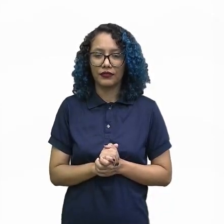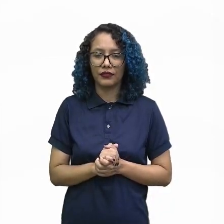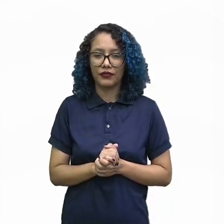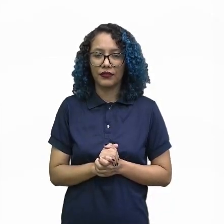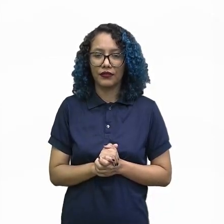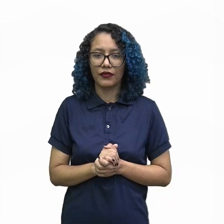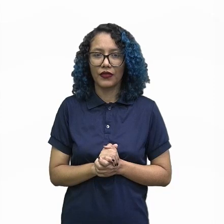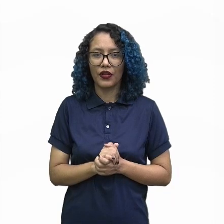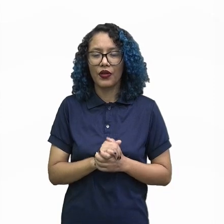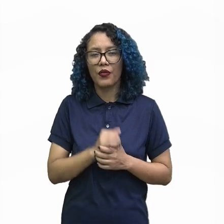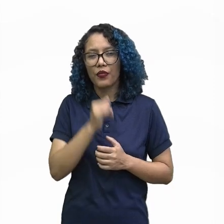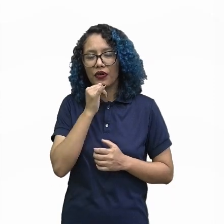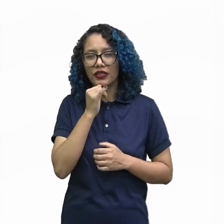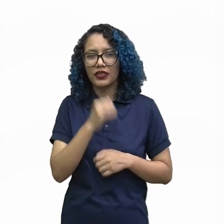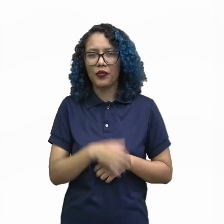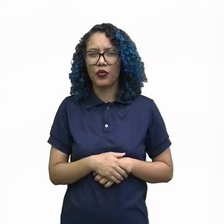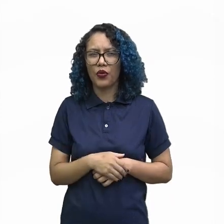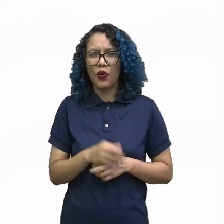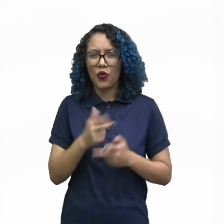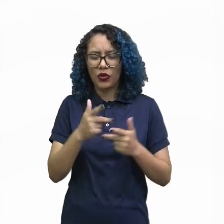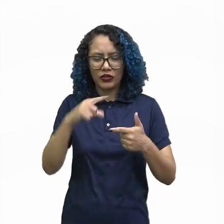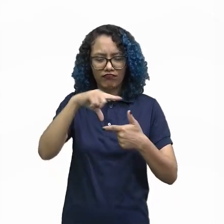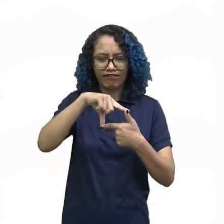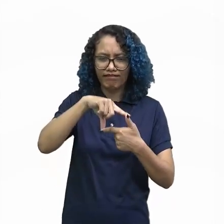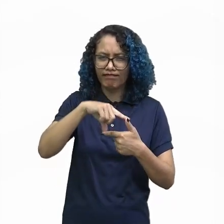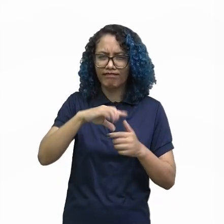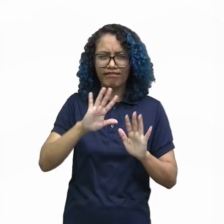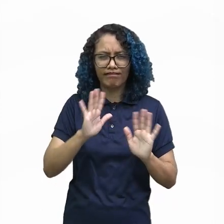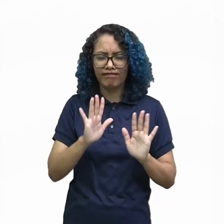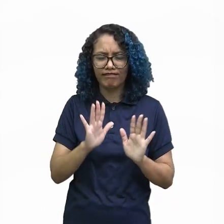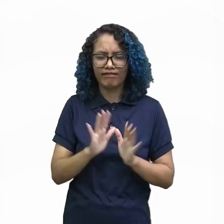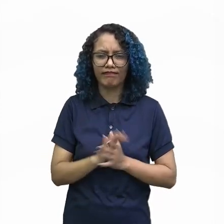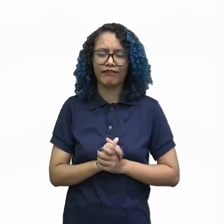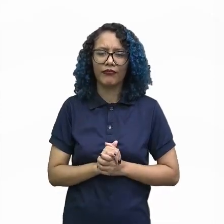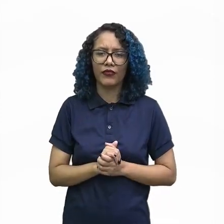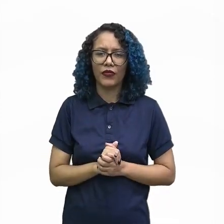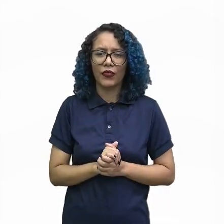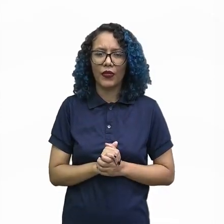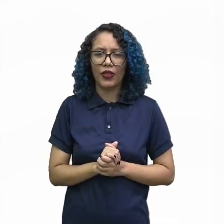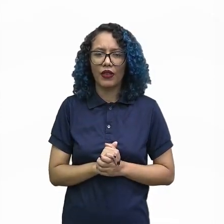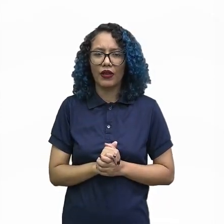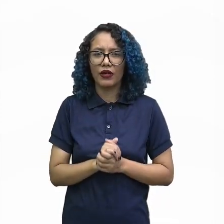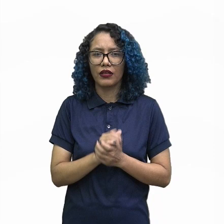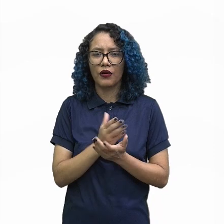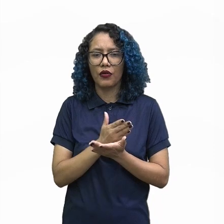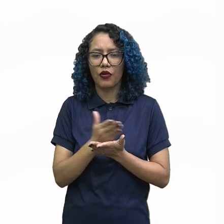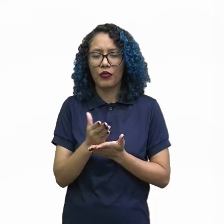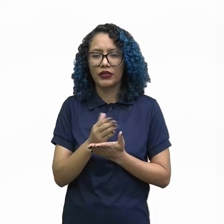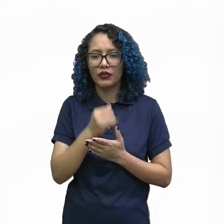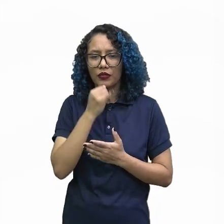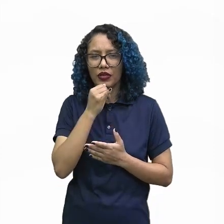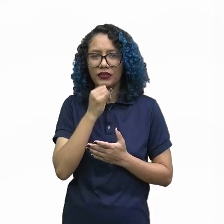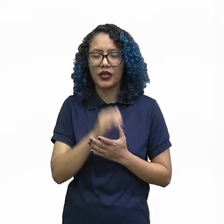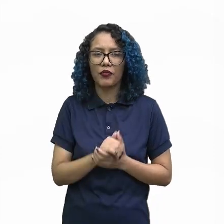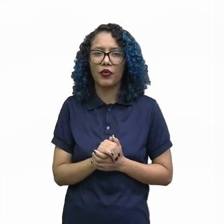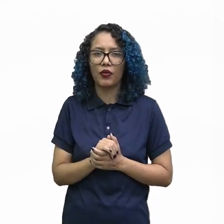de quartos fechados, indo talvez para dentro de casas, apartamentos, salas.